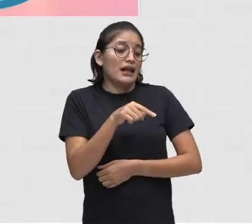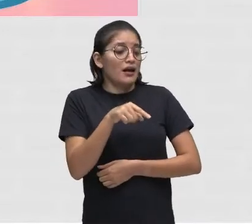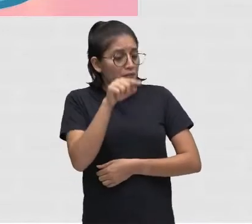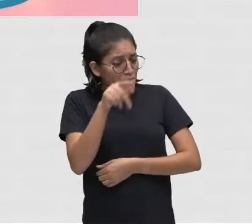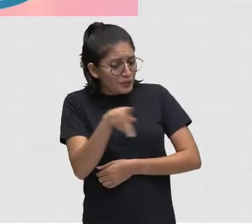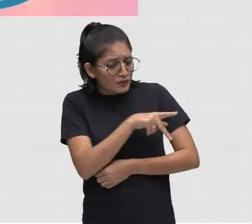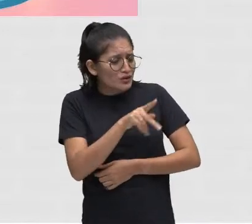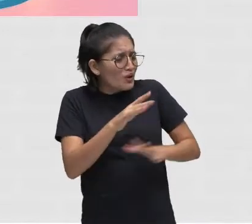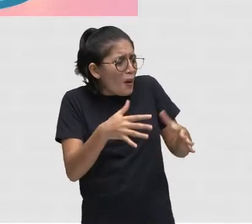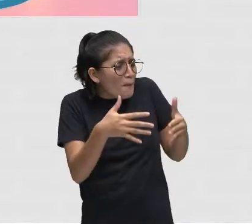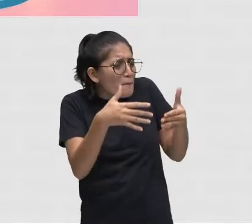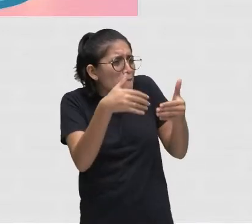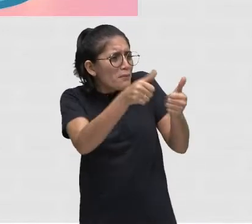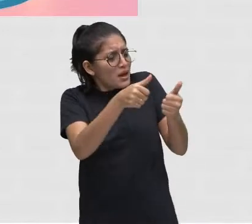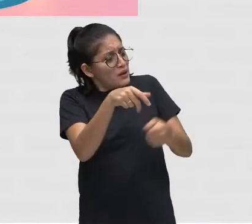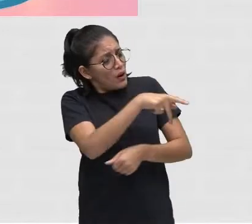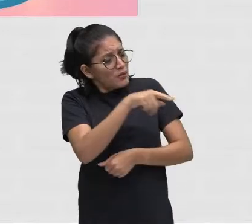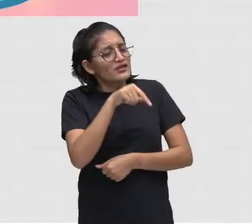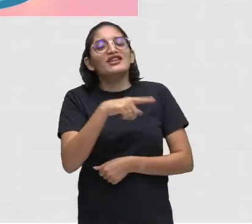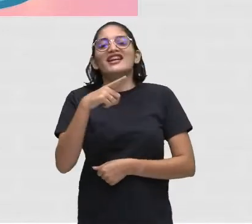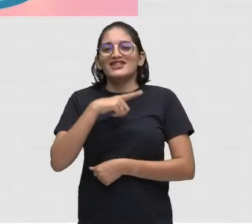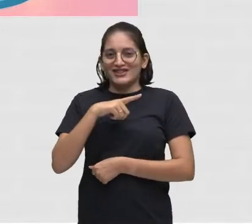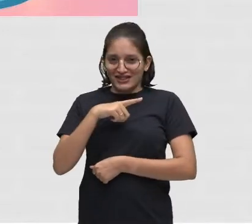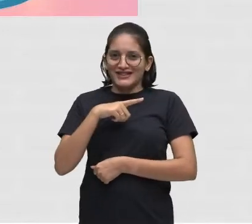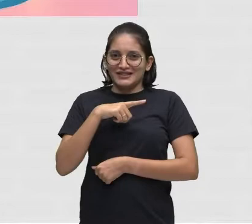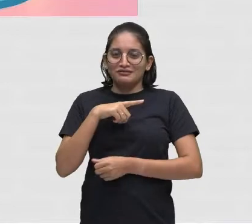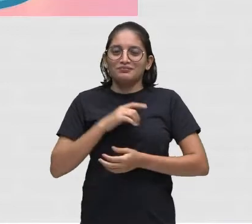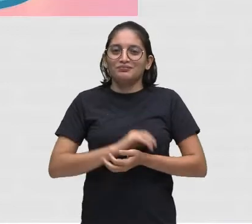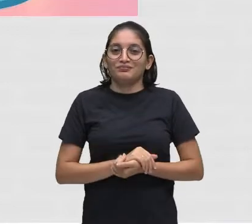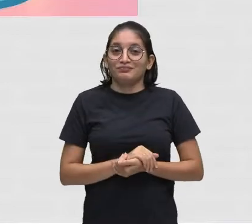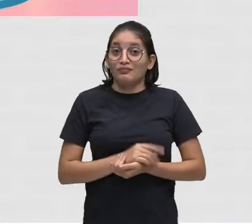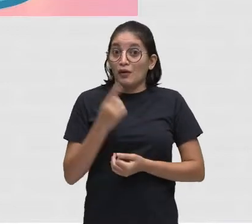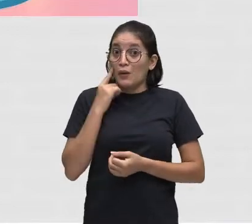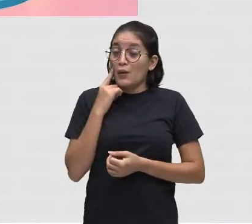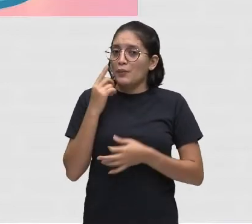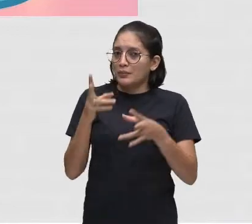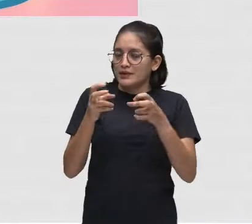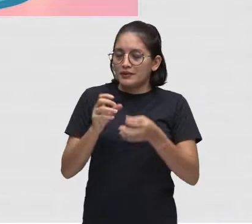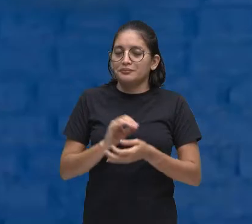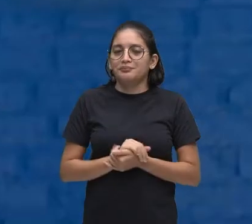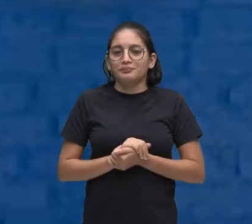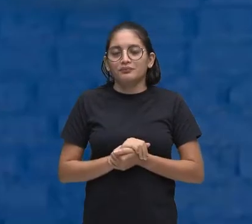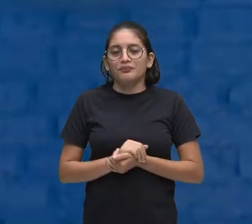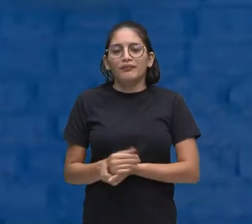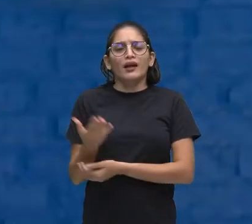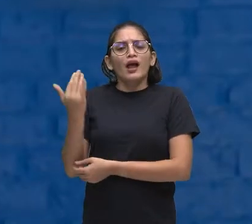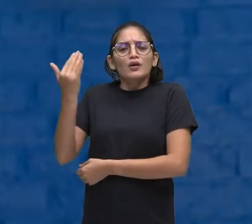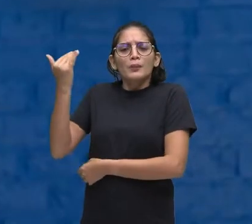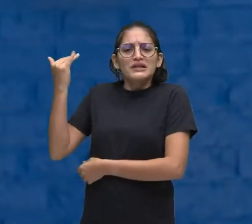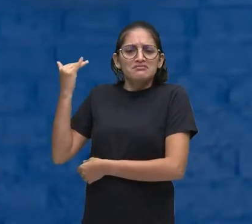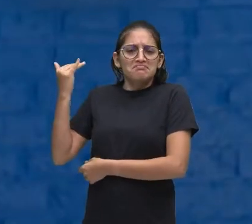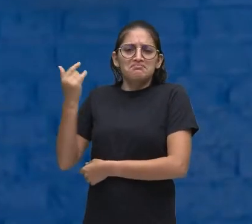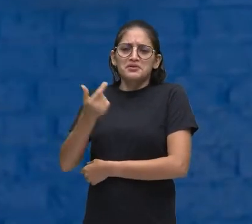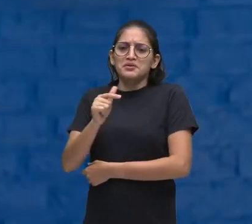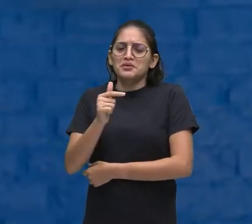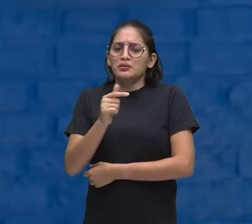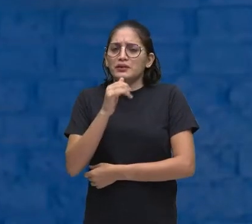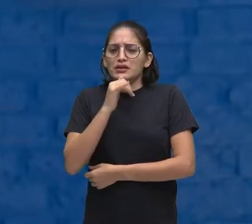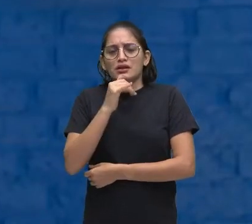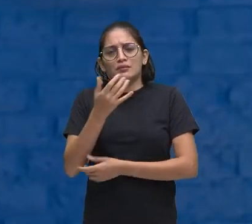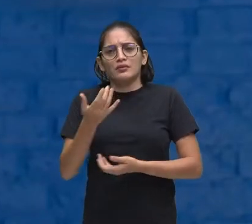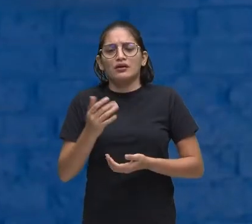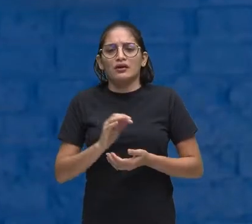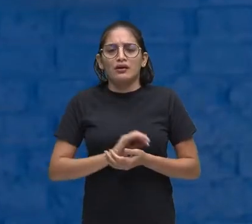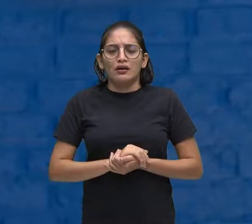melhor professora que ele tinha. Gente, observe, antigamente a gente não tinha essa